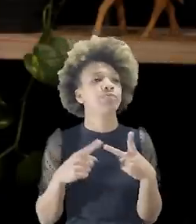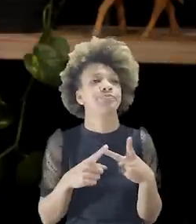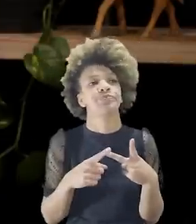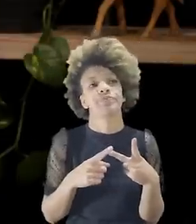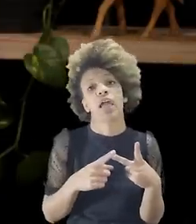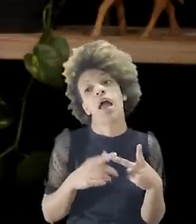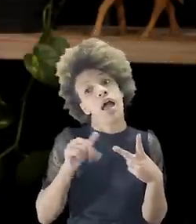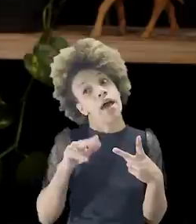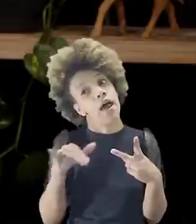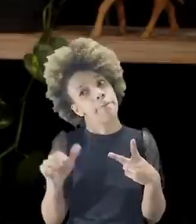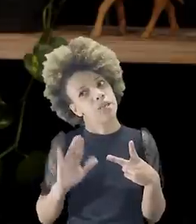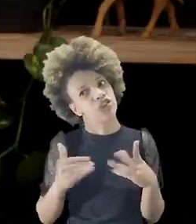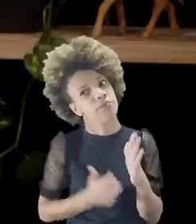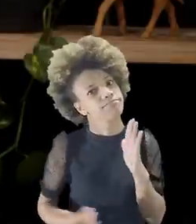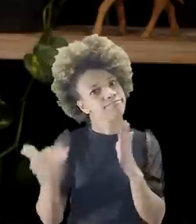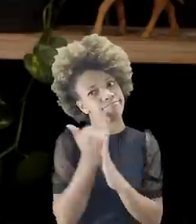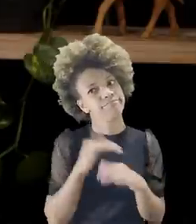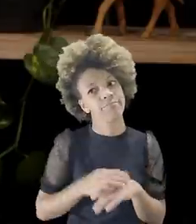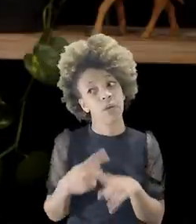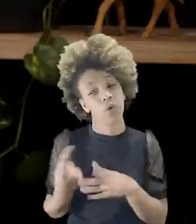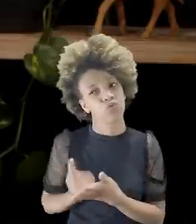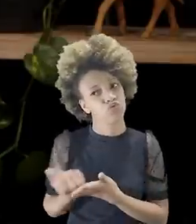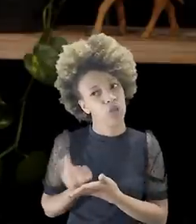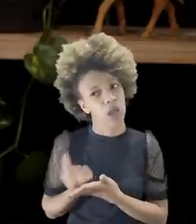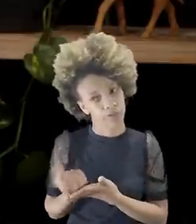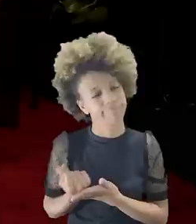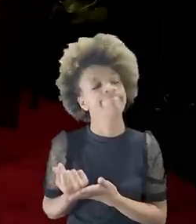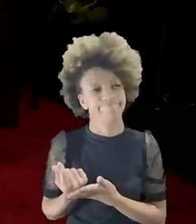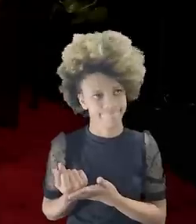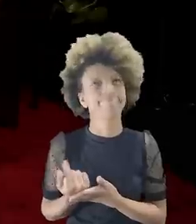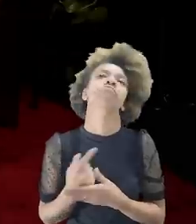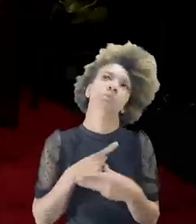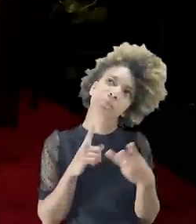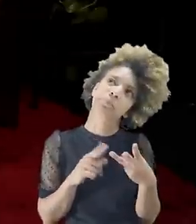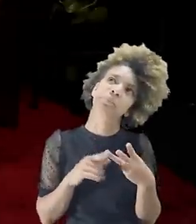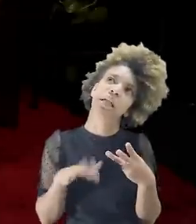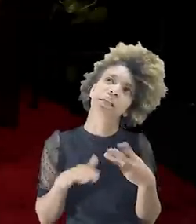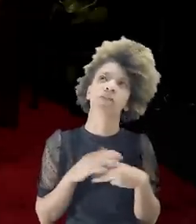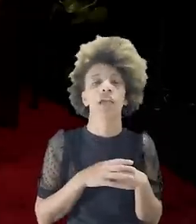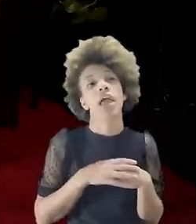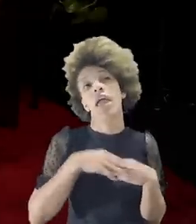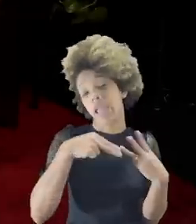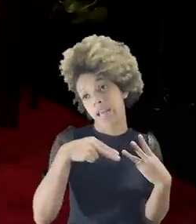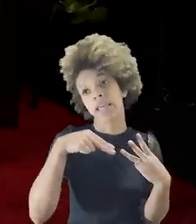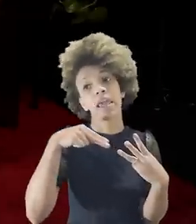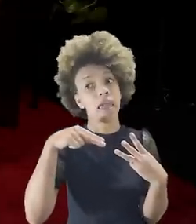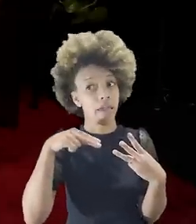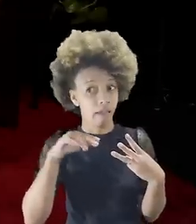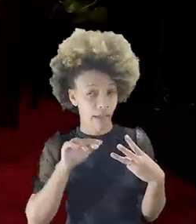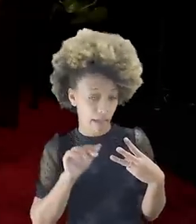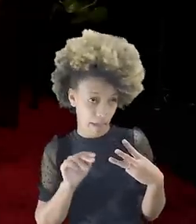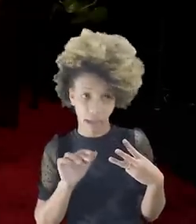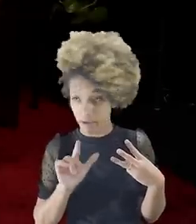ele a Arábia já passa a gente porque a galera tá indo lá do dinheiro né aí eu ia falar talvez a mls que é Onde joga